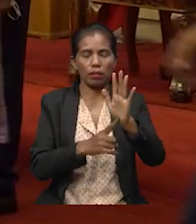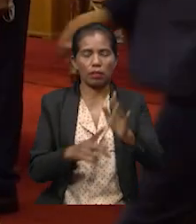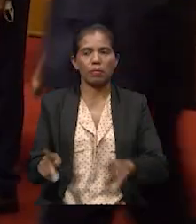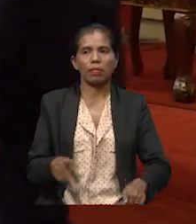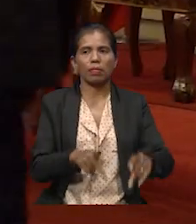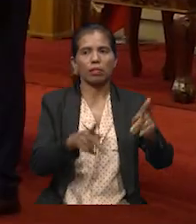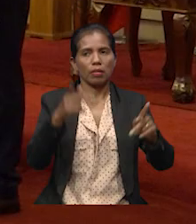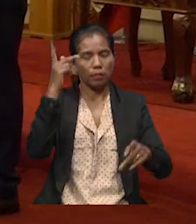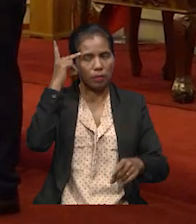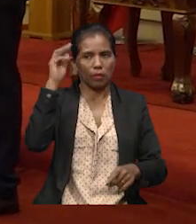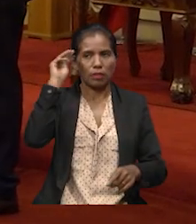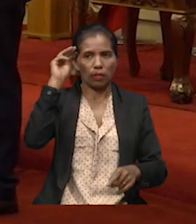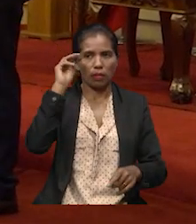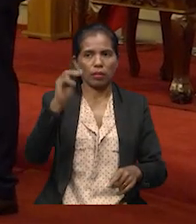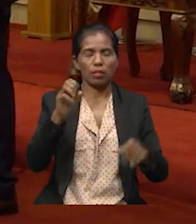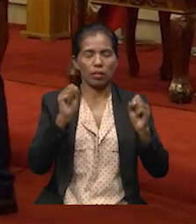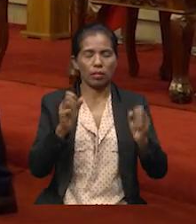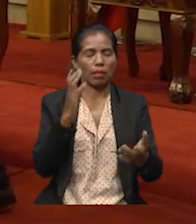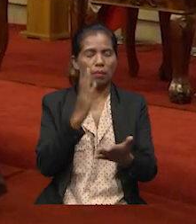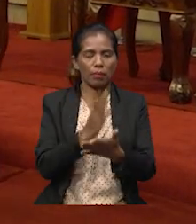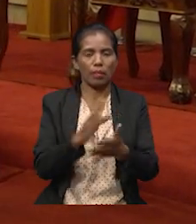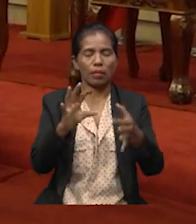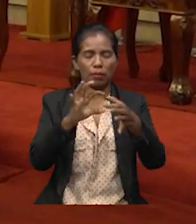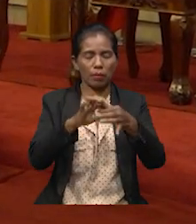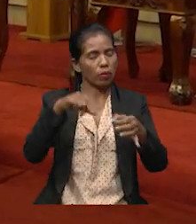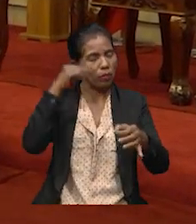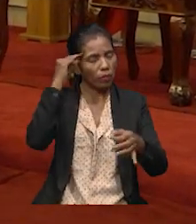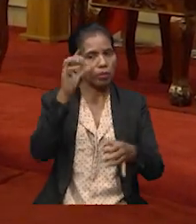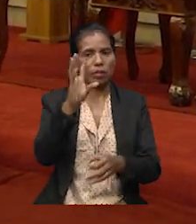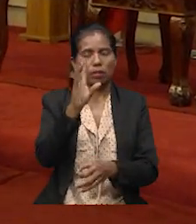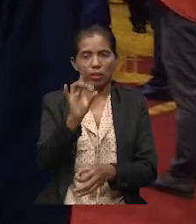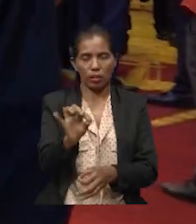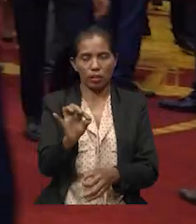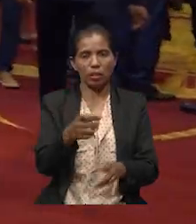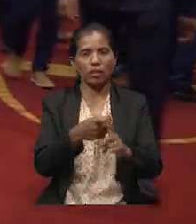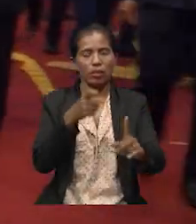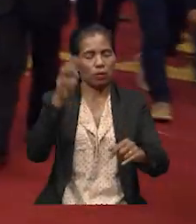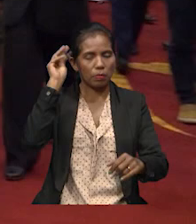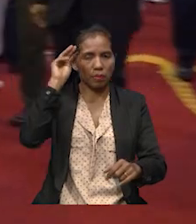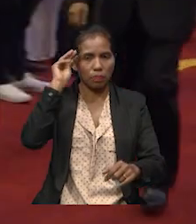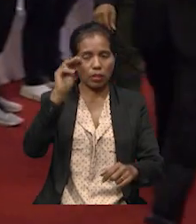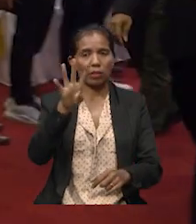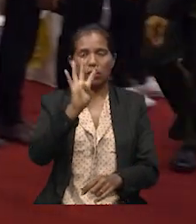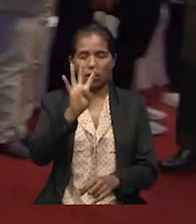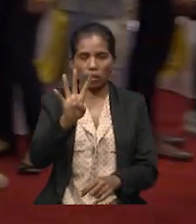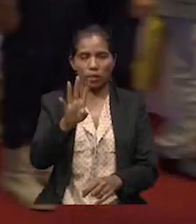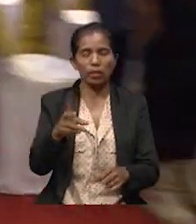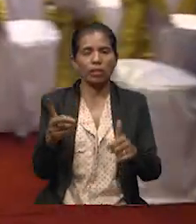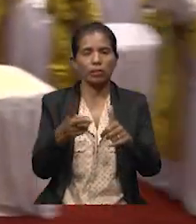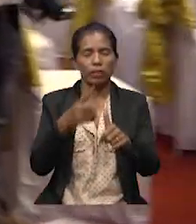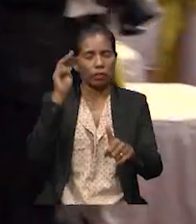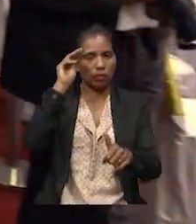Katak, primeiro-ministro se exonera membro do governo na INSIA, neve composto se ministro Hat,